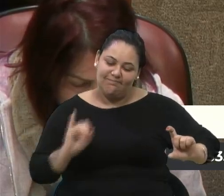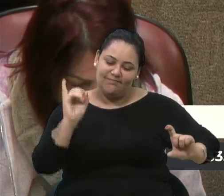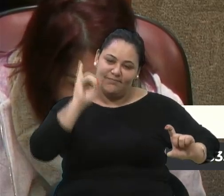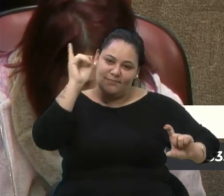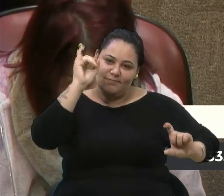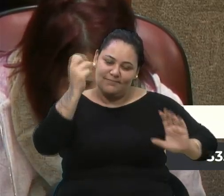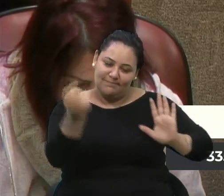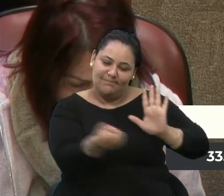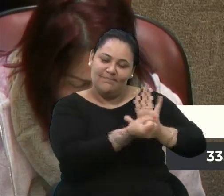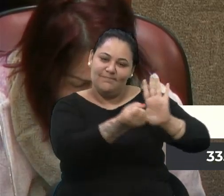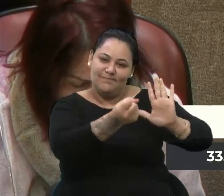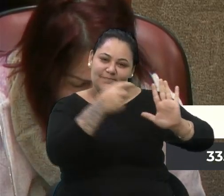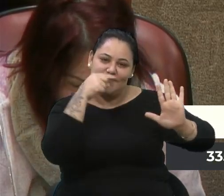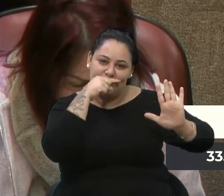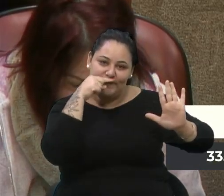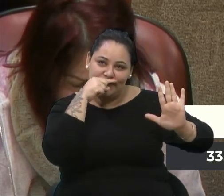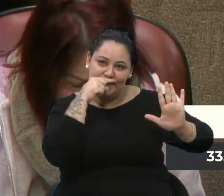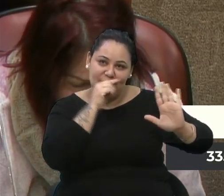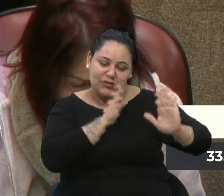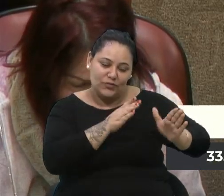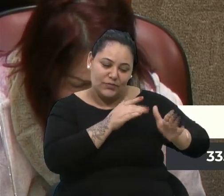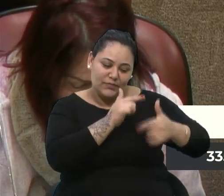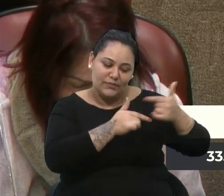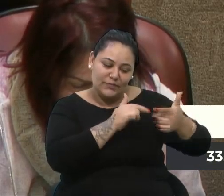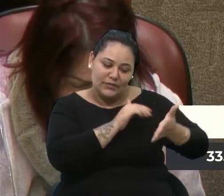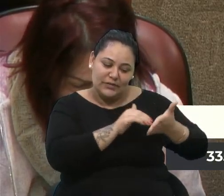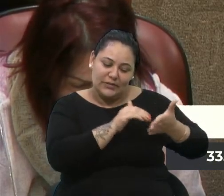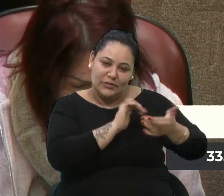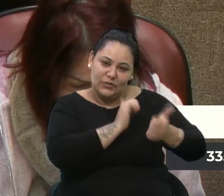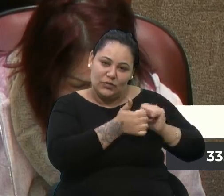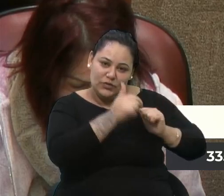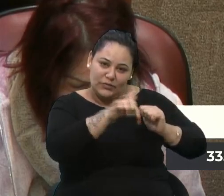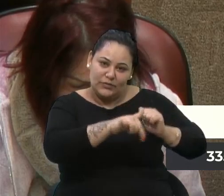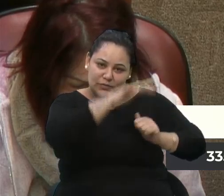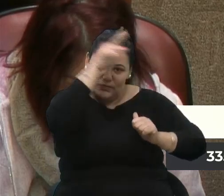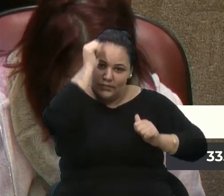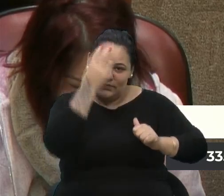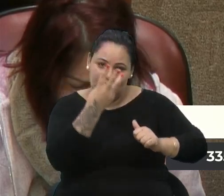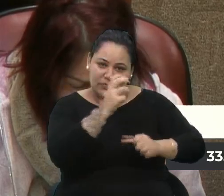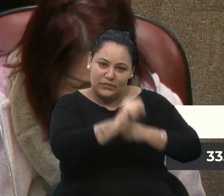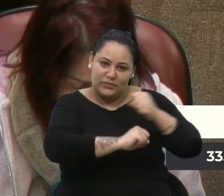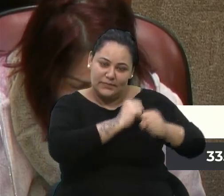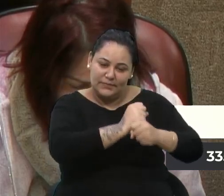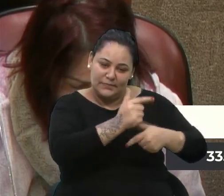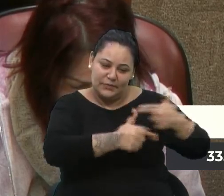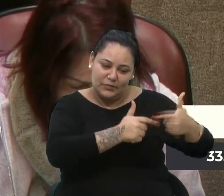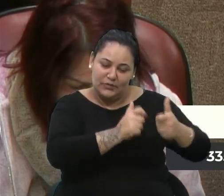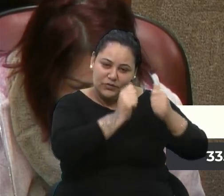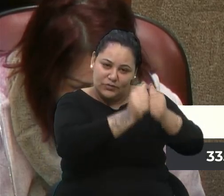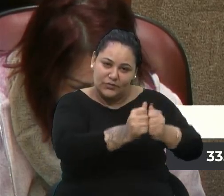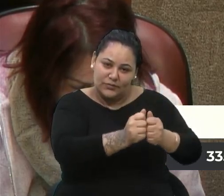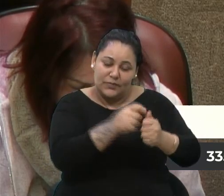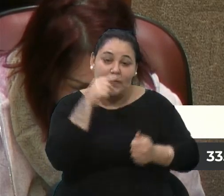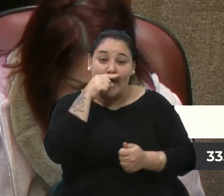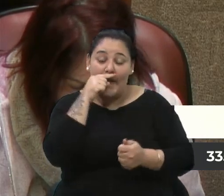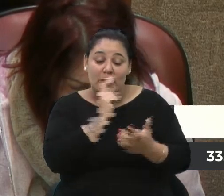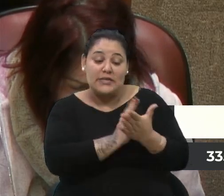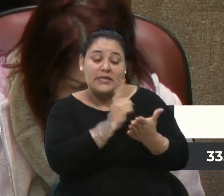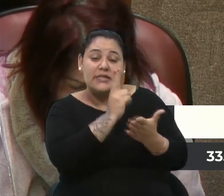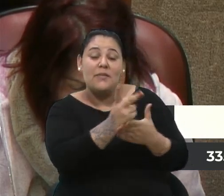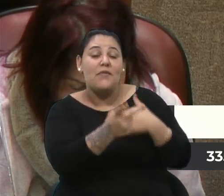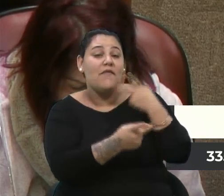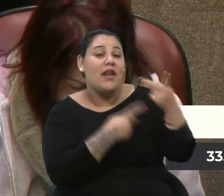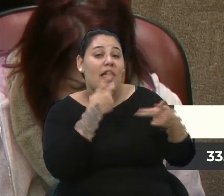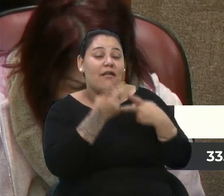eu fui seu secretário de esporte aqui no município durante 3 anos, e ele sempre nos dizia, vereador Bortola,